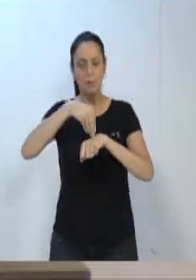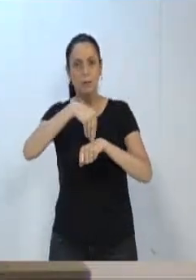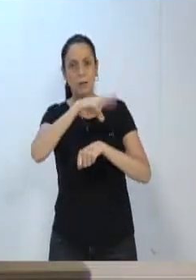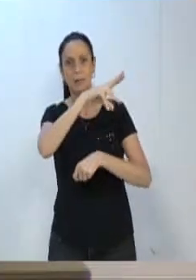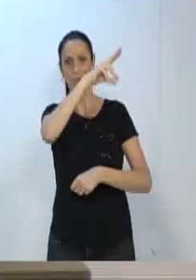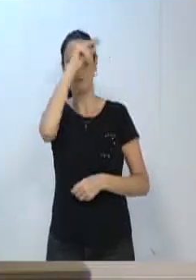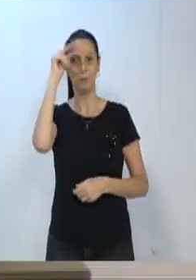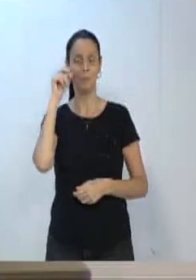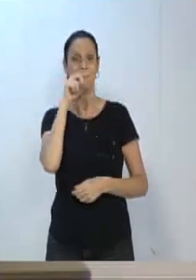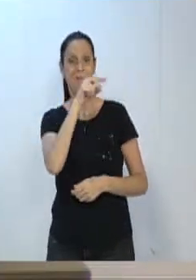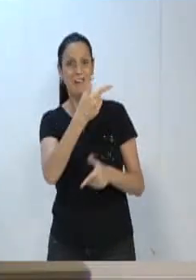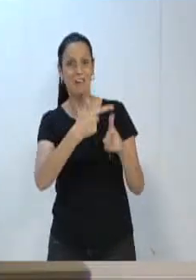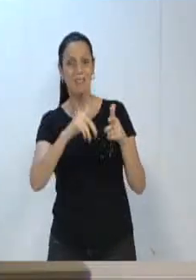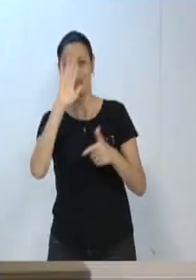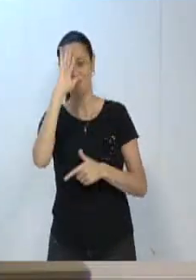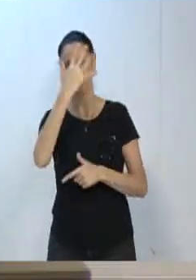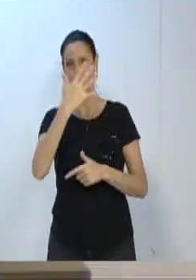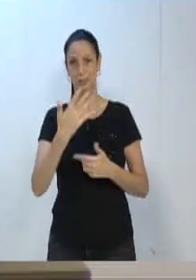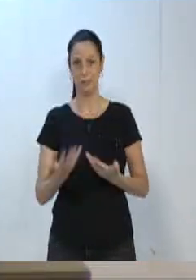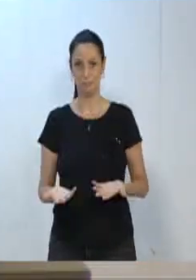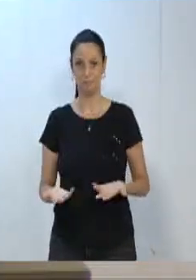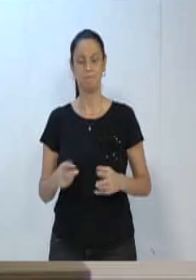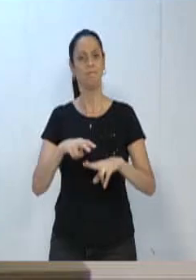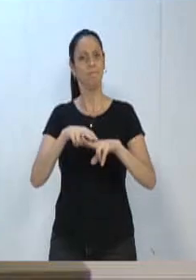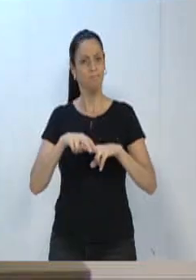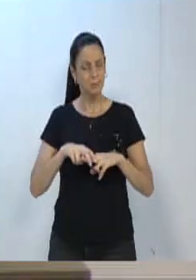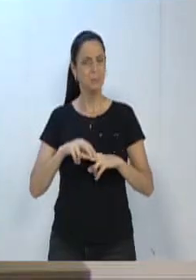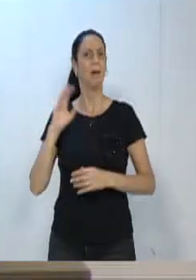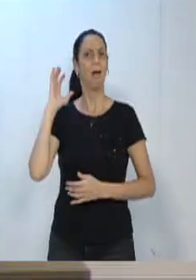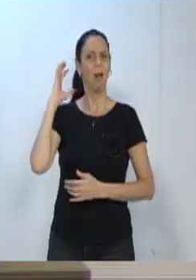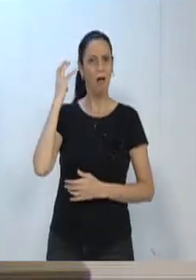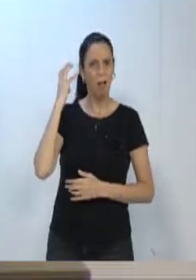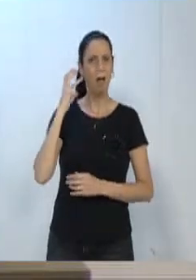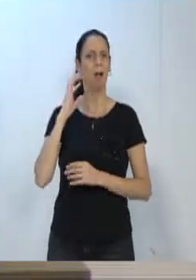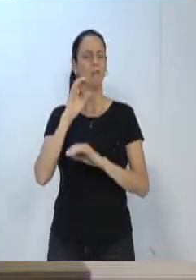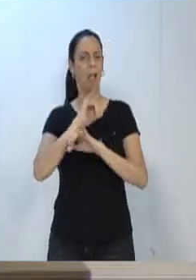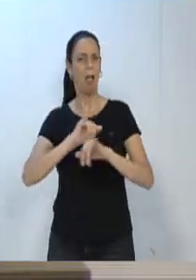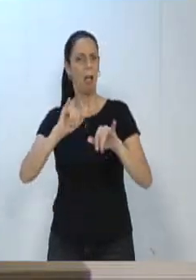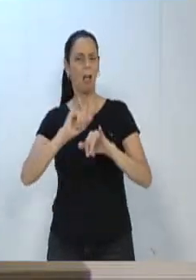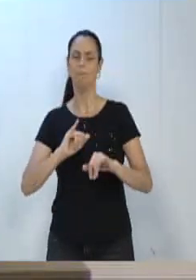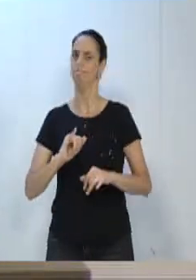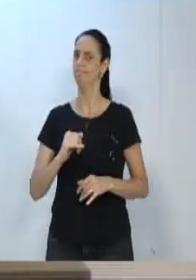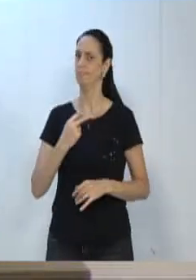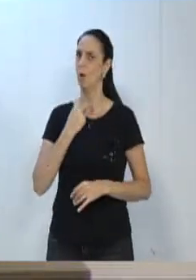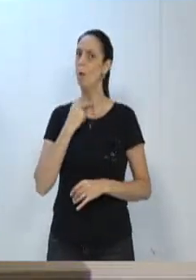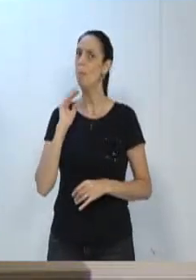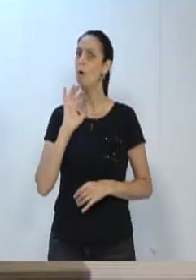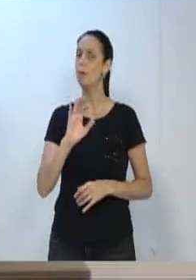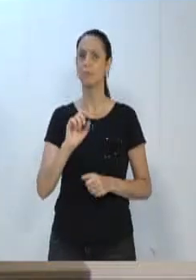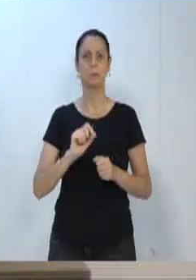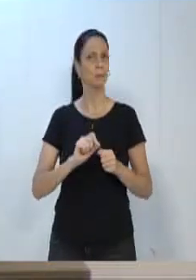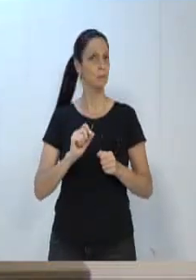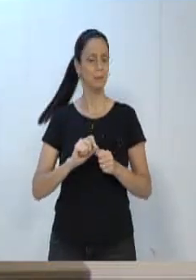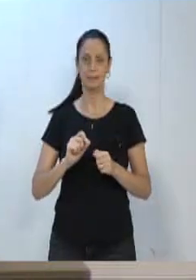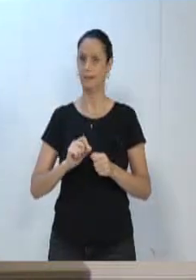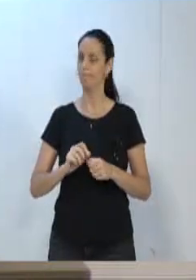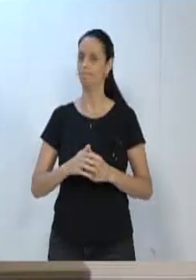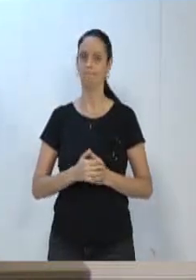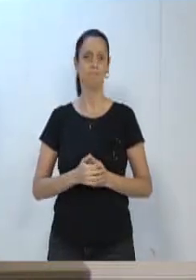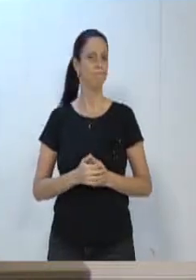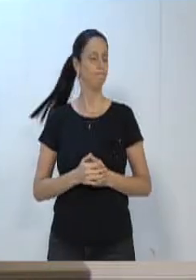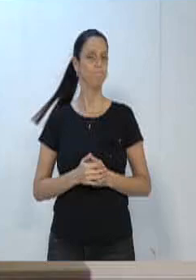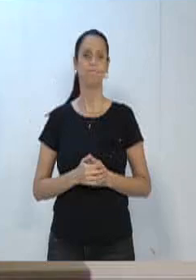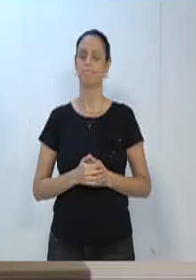para o Executivo. Então, essa comunicação não pode ter esse tipo de ruído. Porque no momento em que é para se falar do